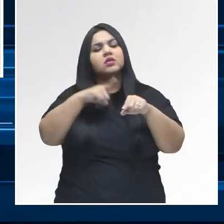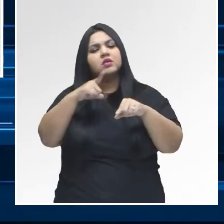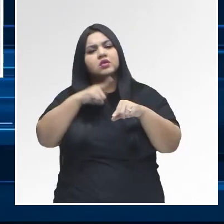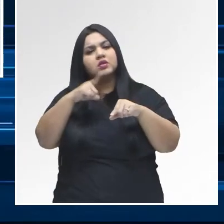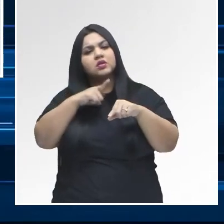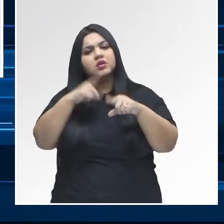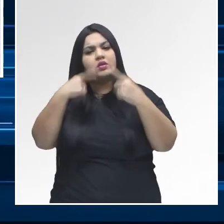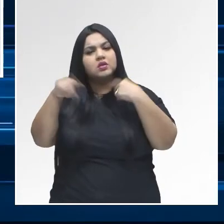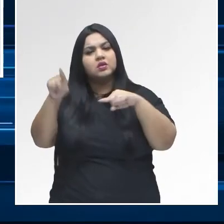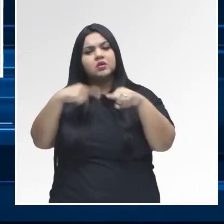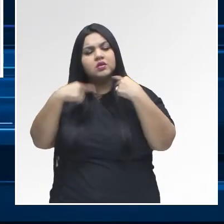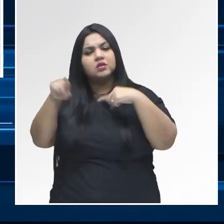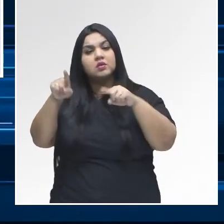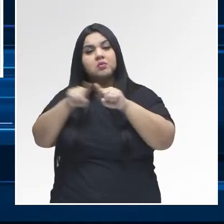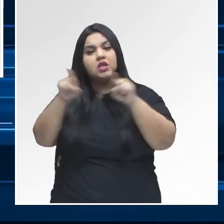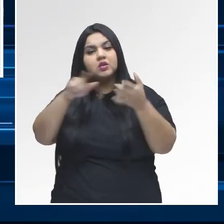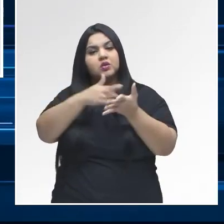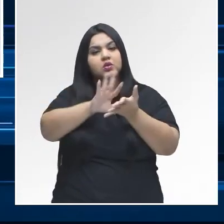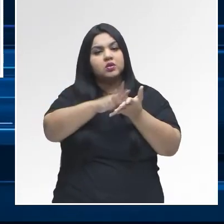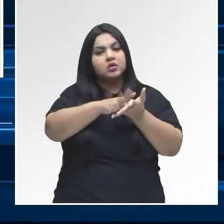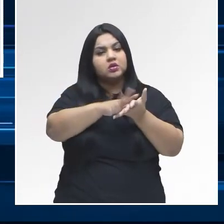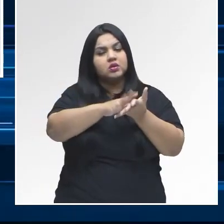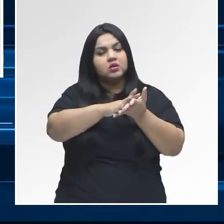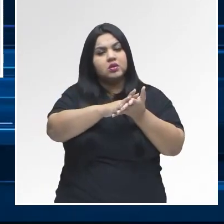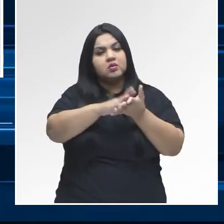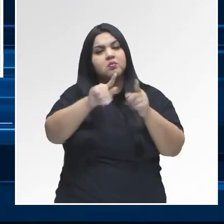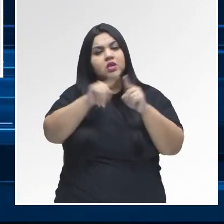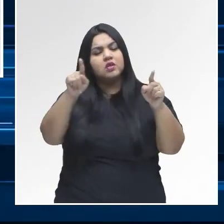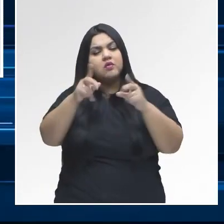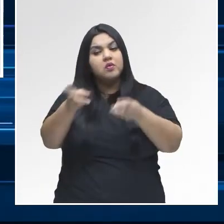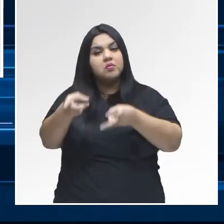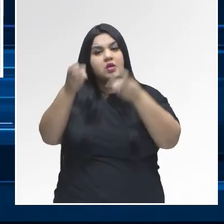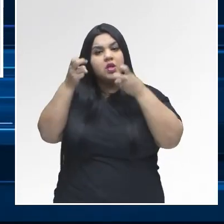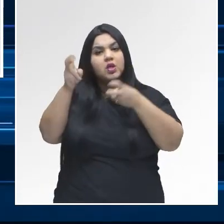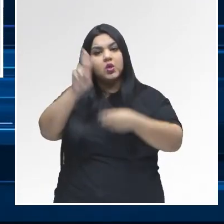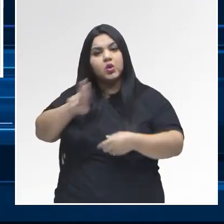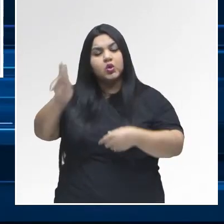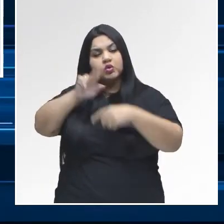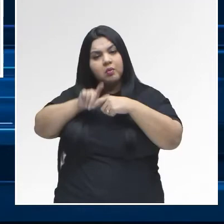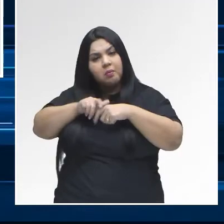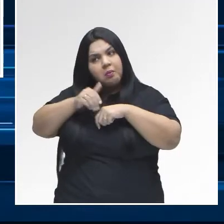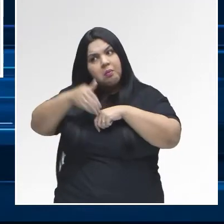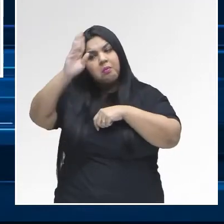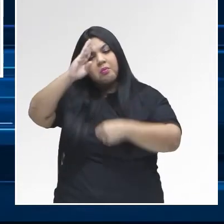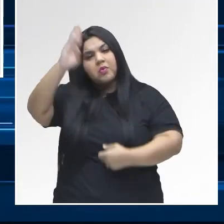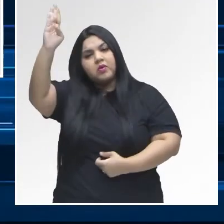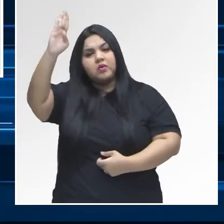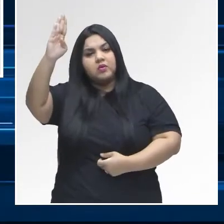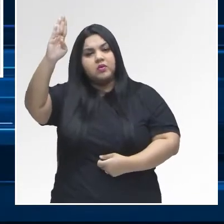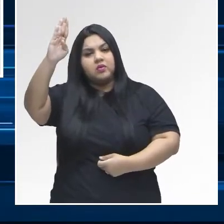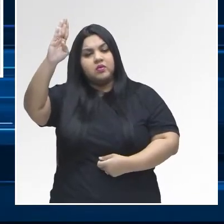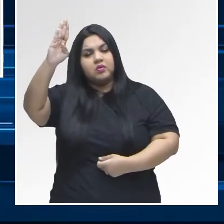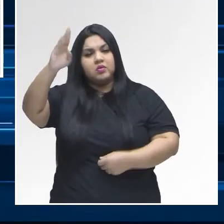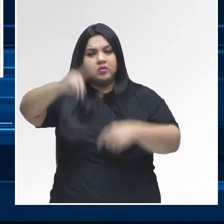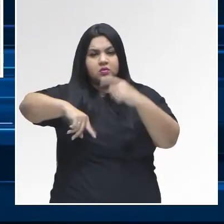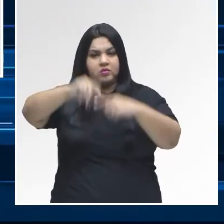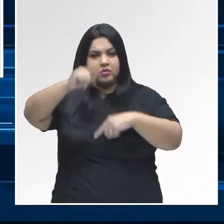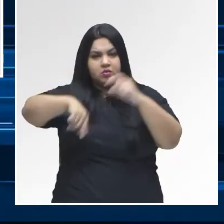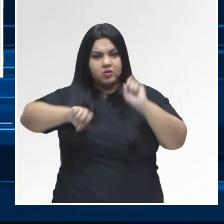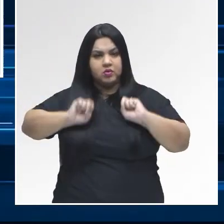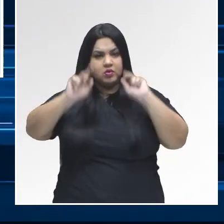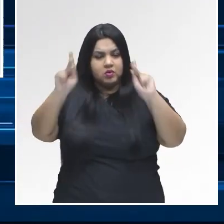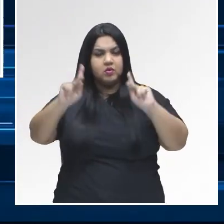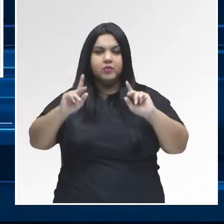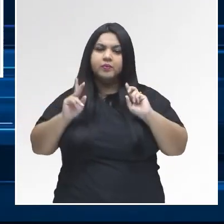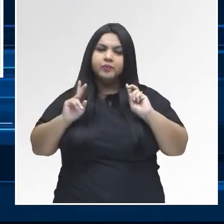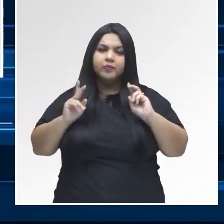musicais nascendo, mas o samba é um dos quais a gente vai perceber a utilização maior, tá bom? Desses instrumentos. Na